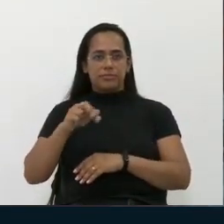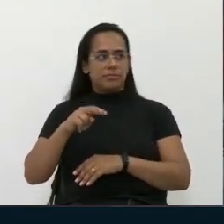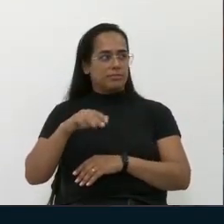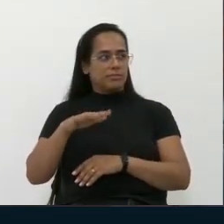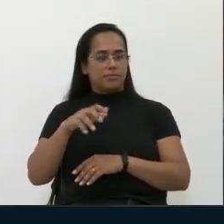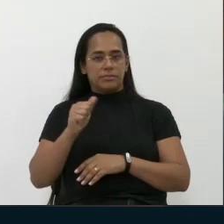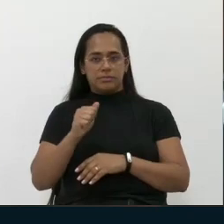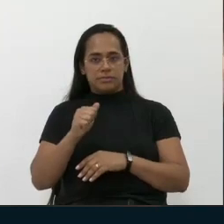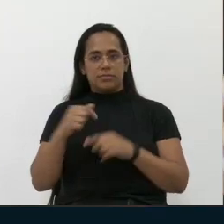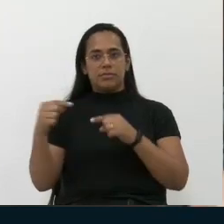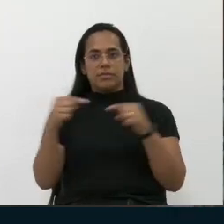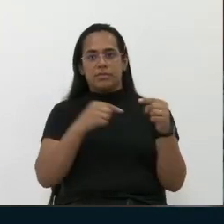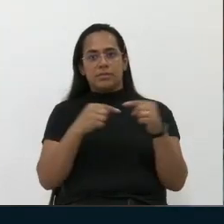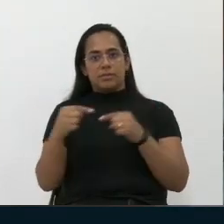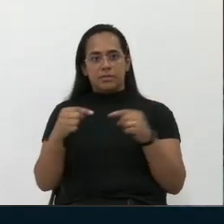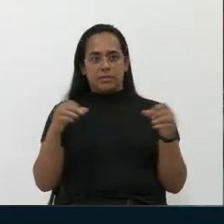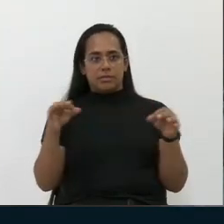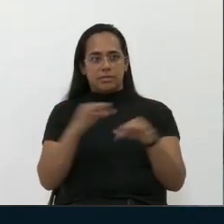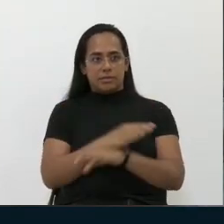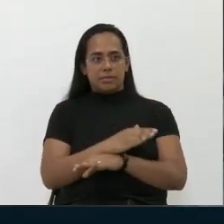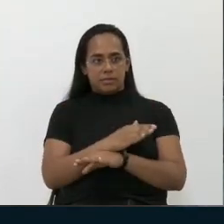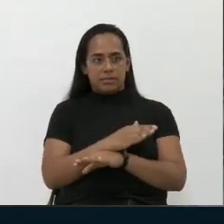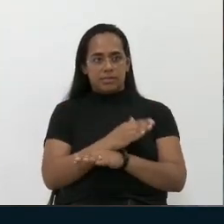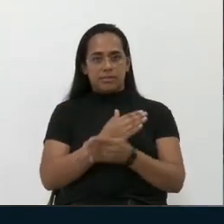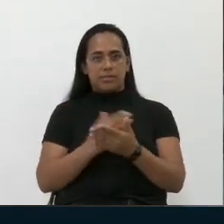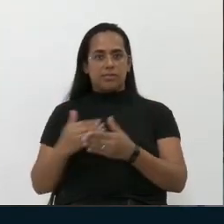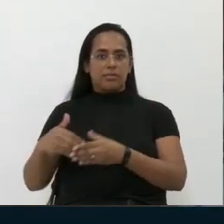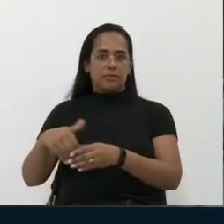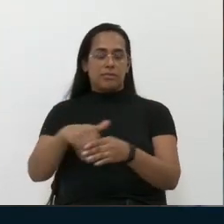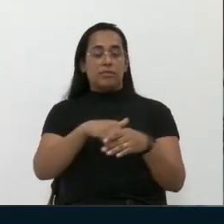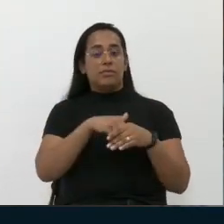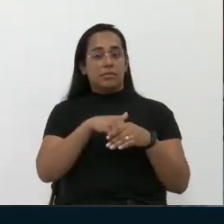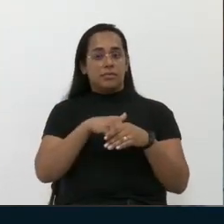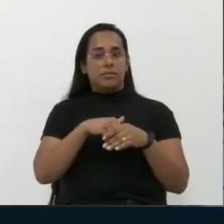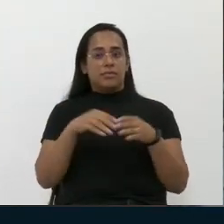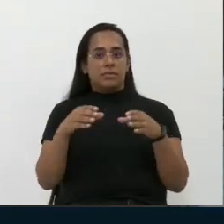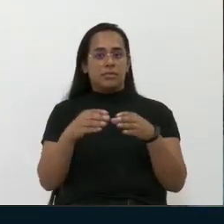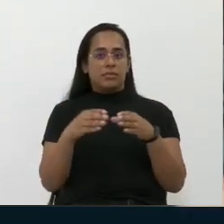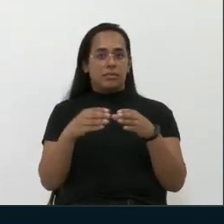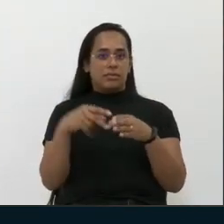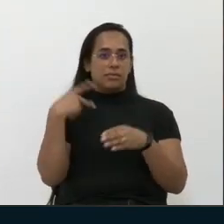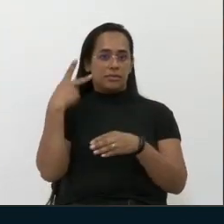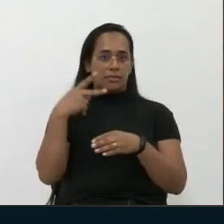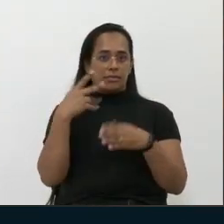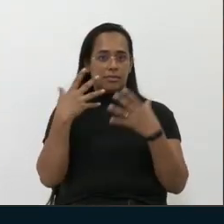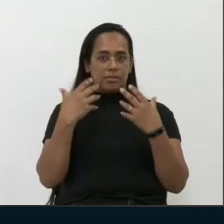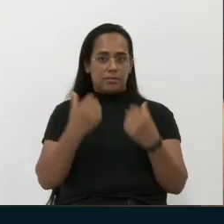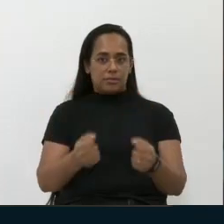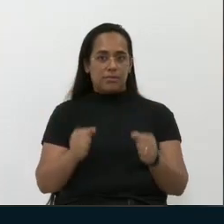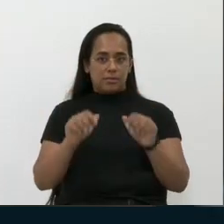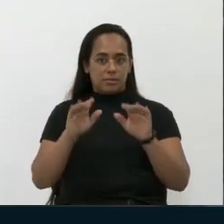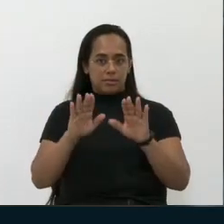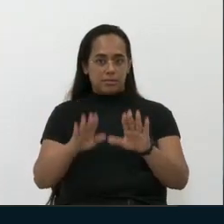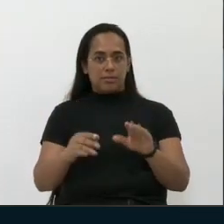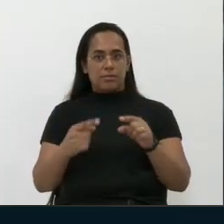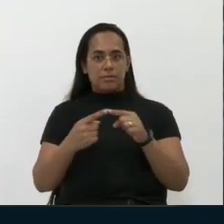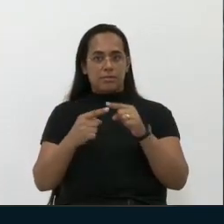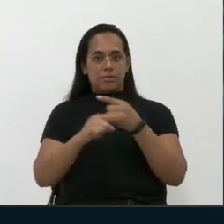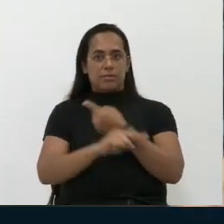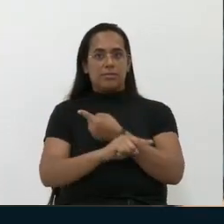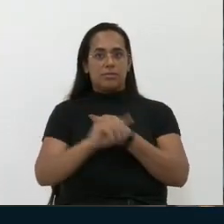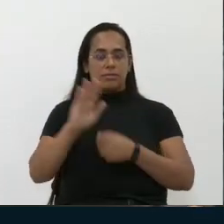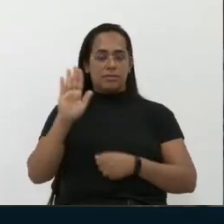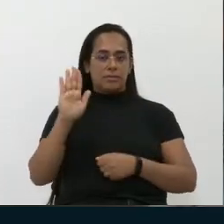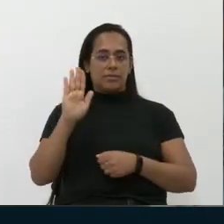discussão. Encerrada a discussão. Em votação. Os vereadores favoráveis permaneçam como estão e os contrários se